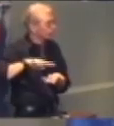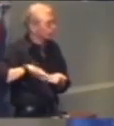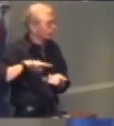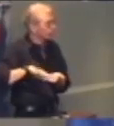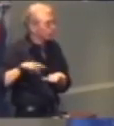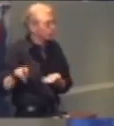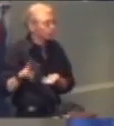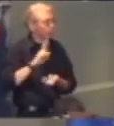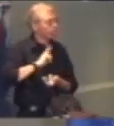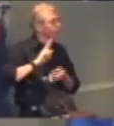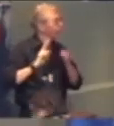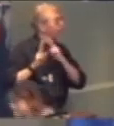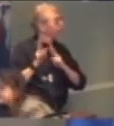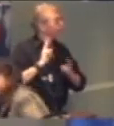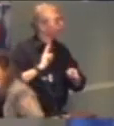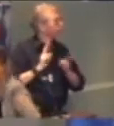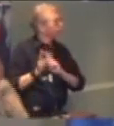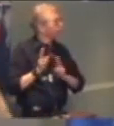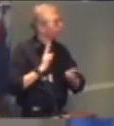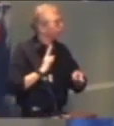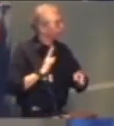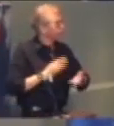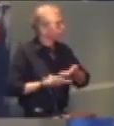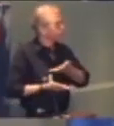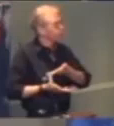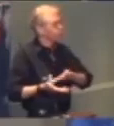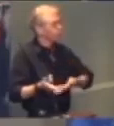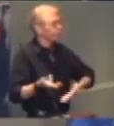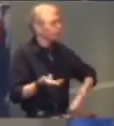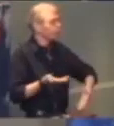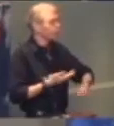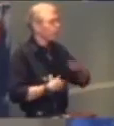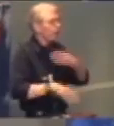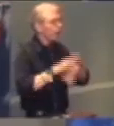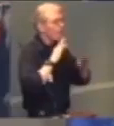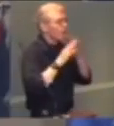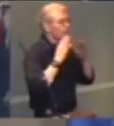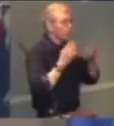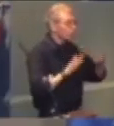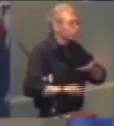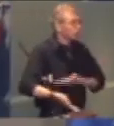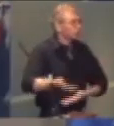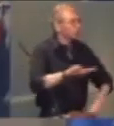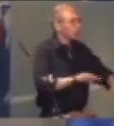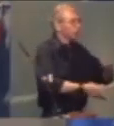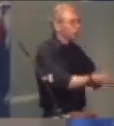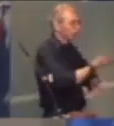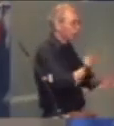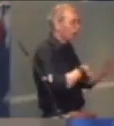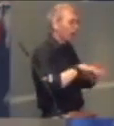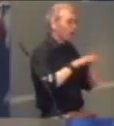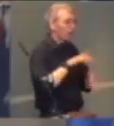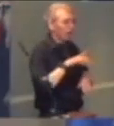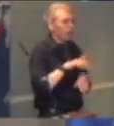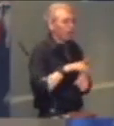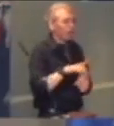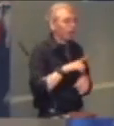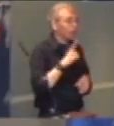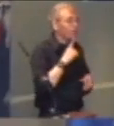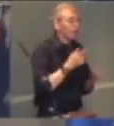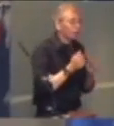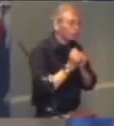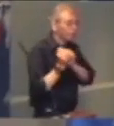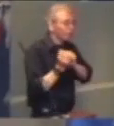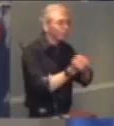outras a troca eh na rede social é a irmandade entre pais e